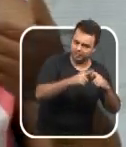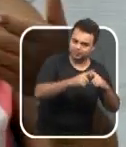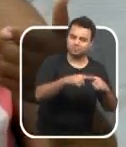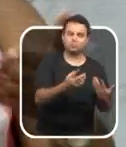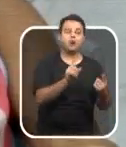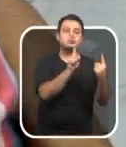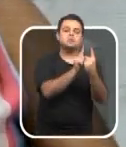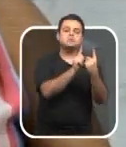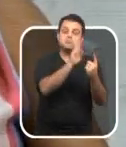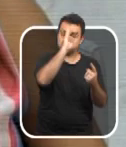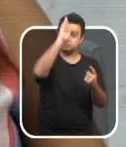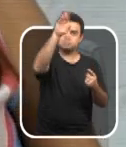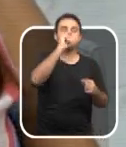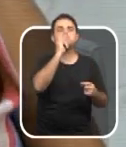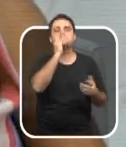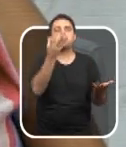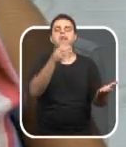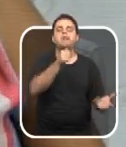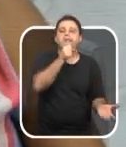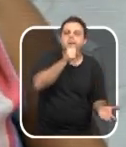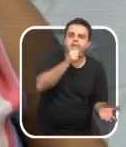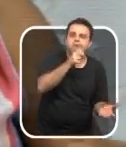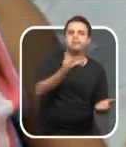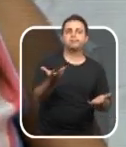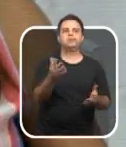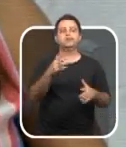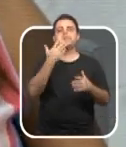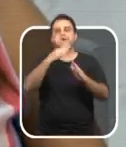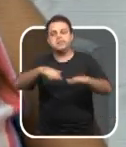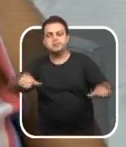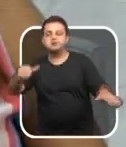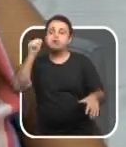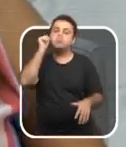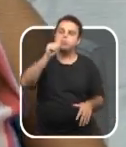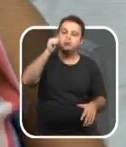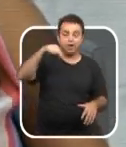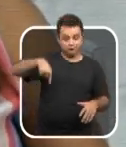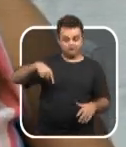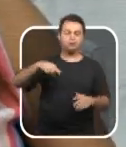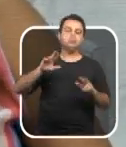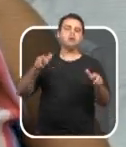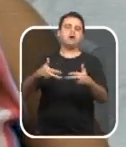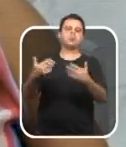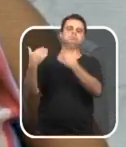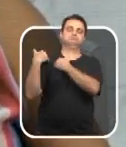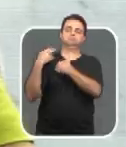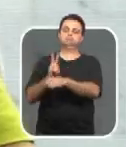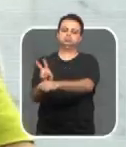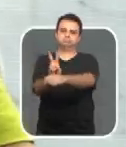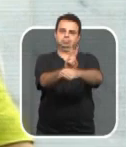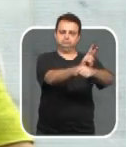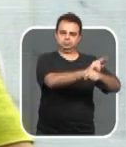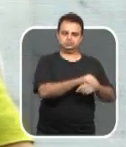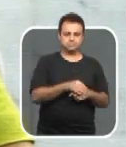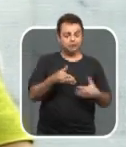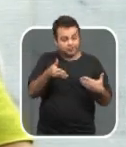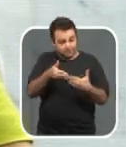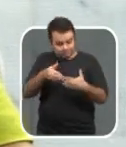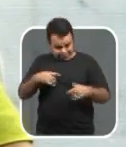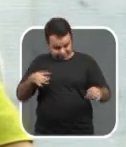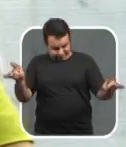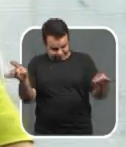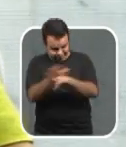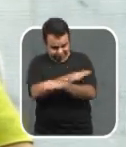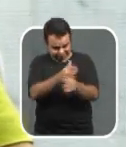de um atendimento preferencial para um idoso, para uma mulher, para uma criança, é pautado na Câmara. A gente já está quase terminando, Karina. Eu queria que